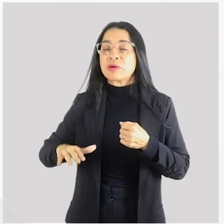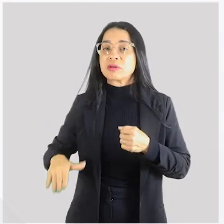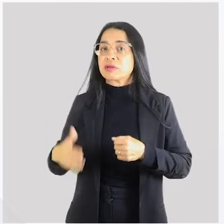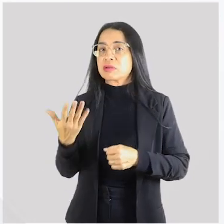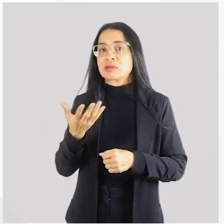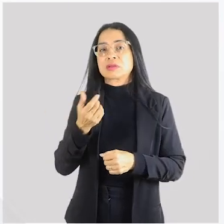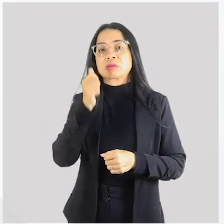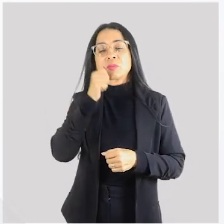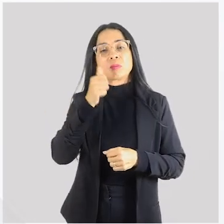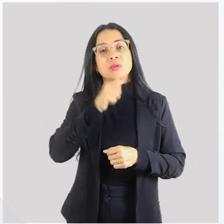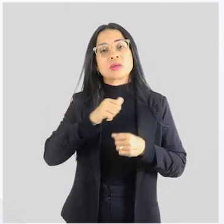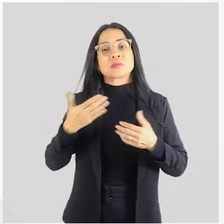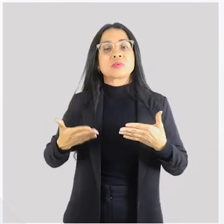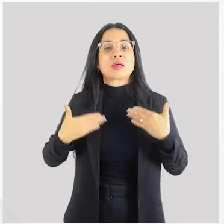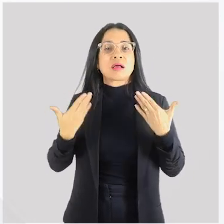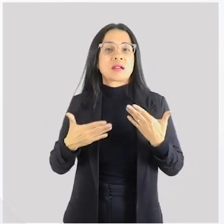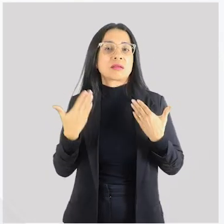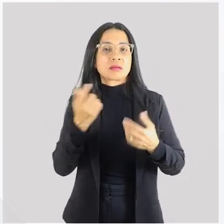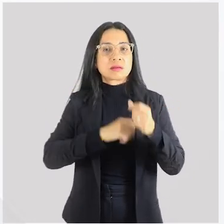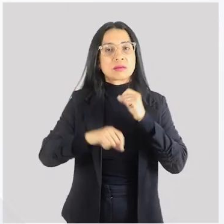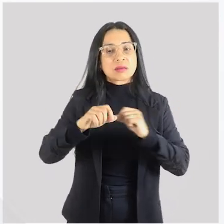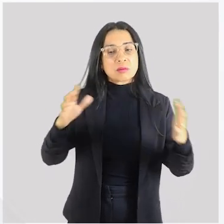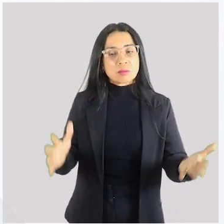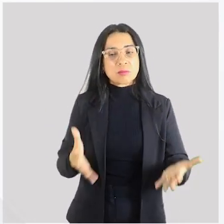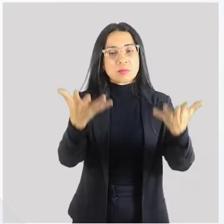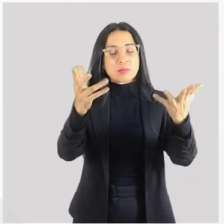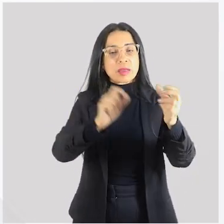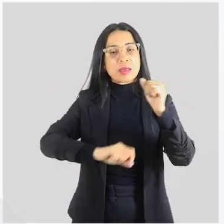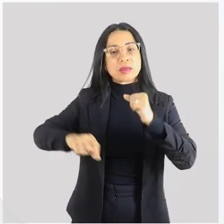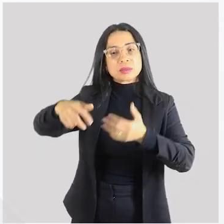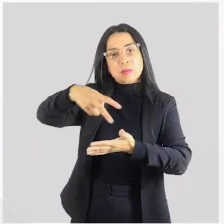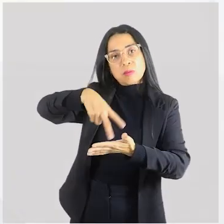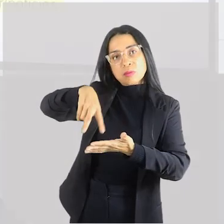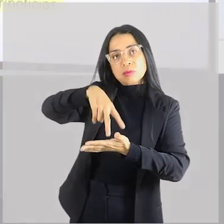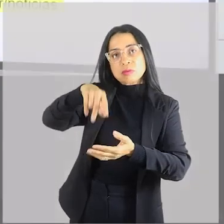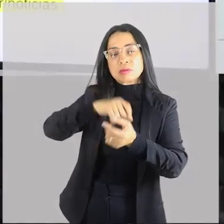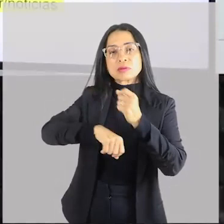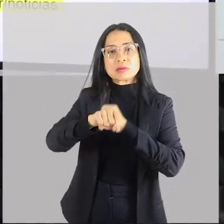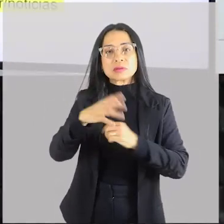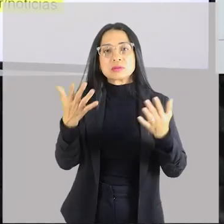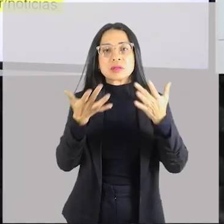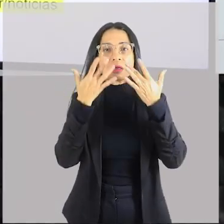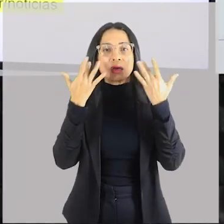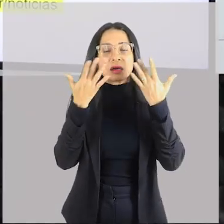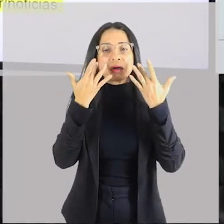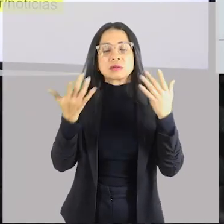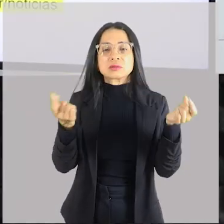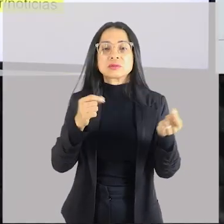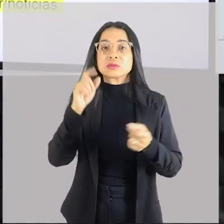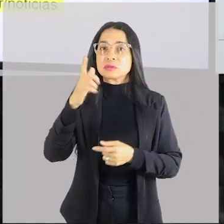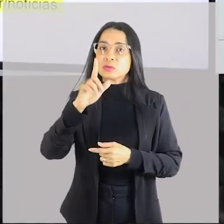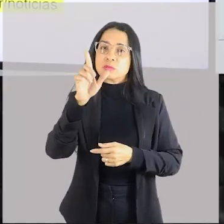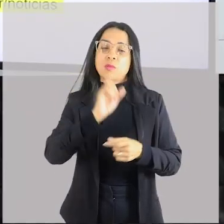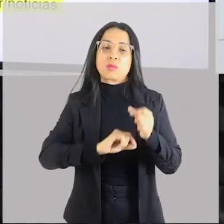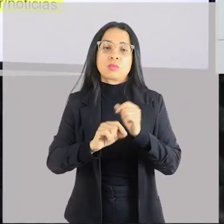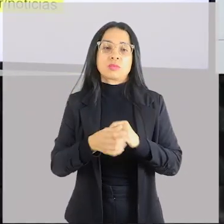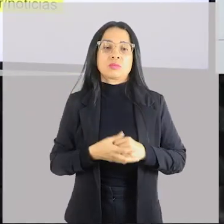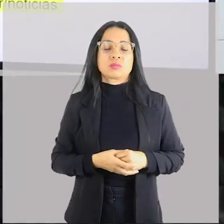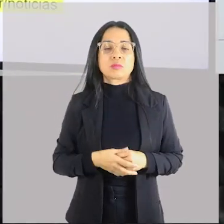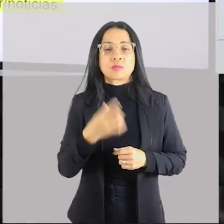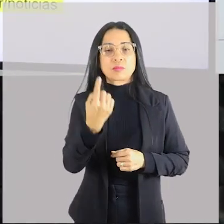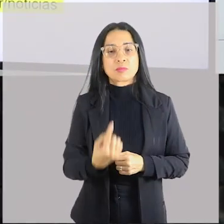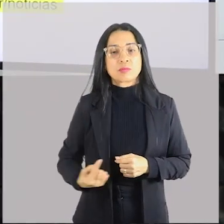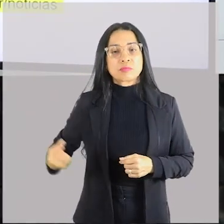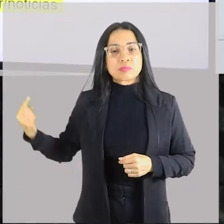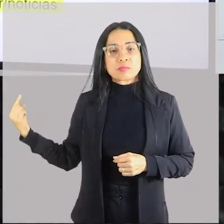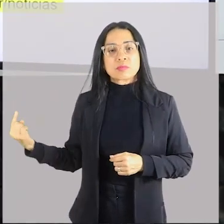mulheres por alegria por festas por a bailarinos bailarinas artistas censes entre outras coisas então aqui